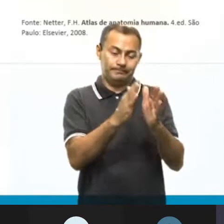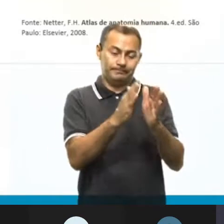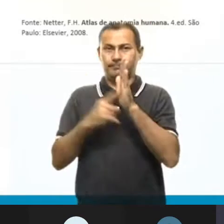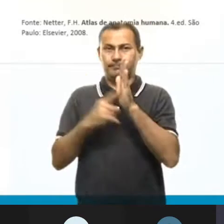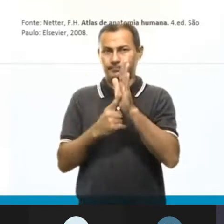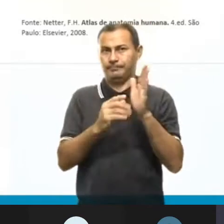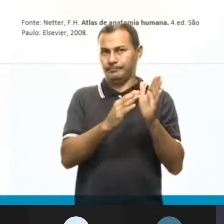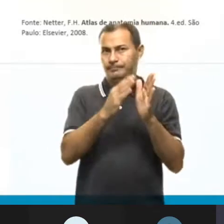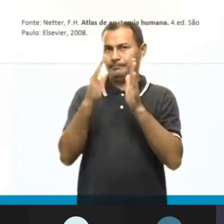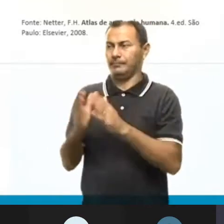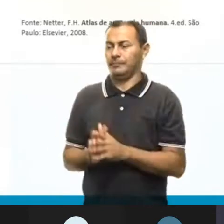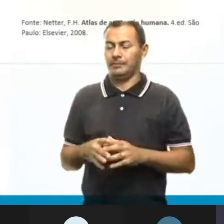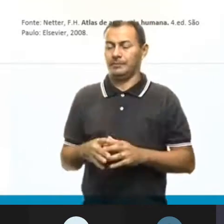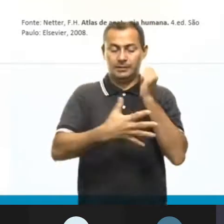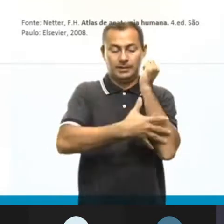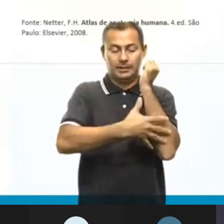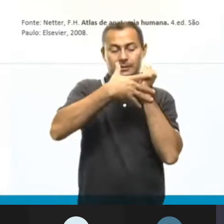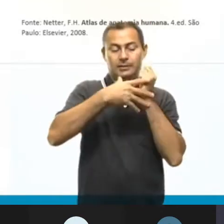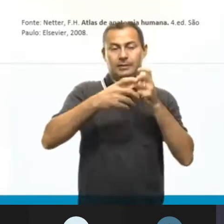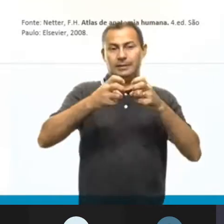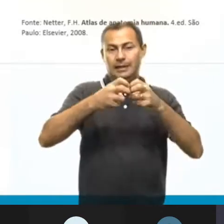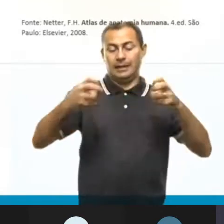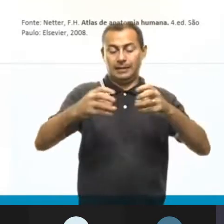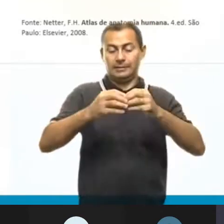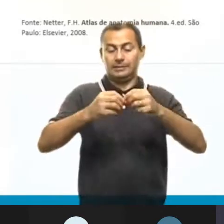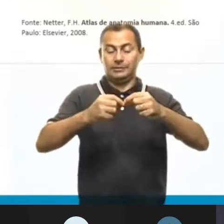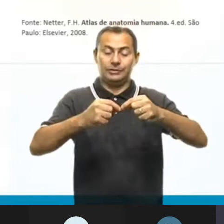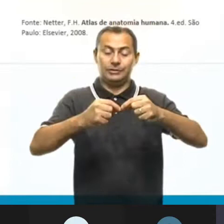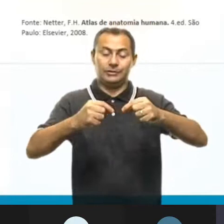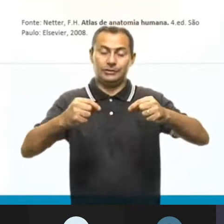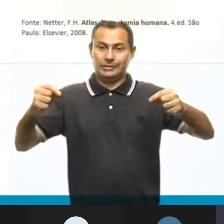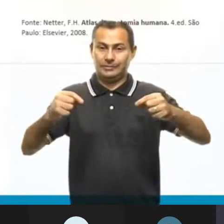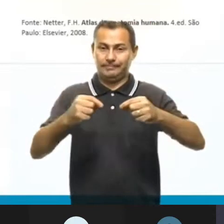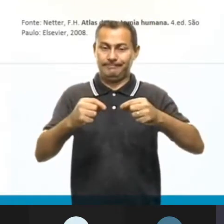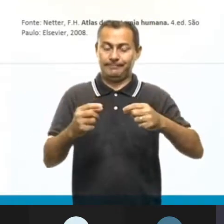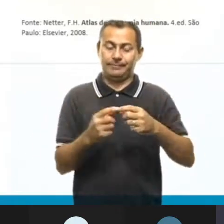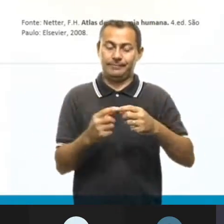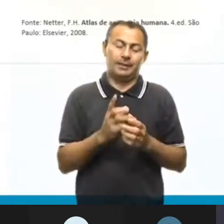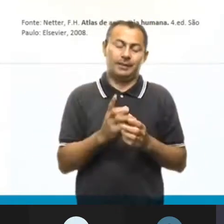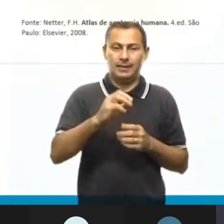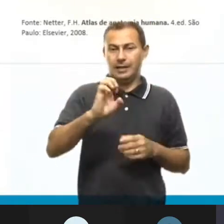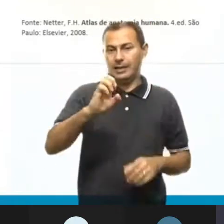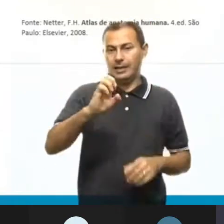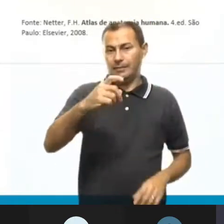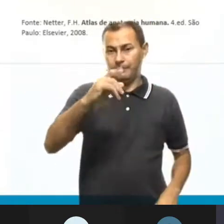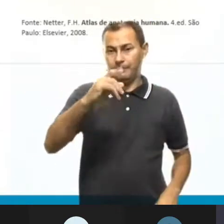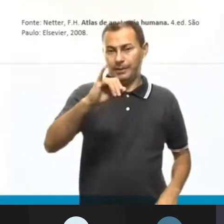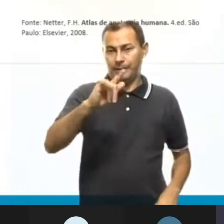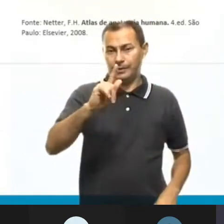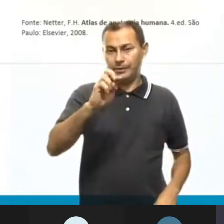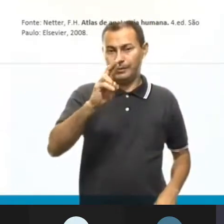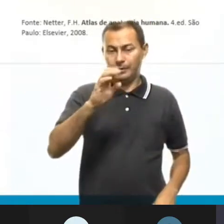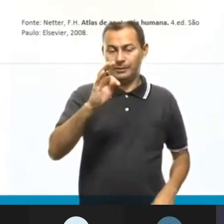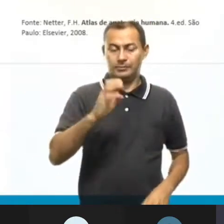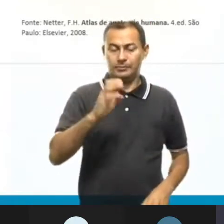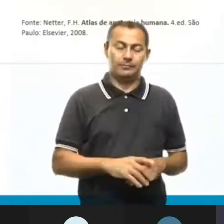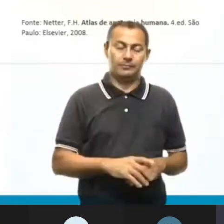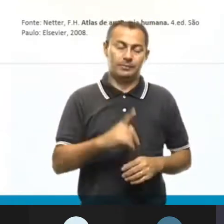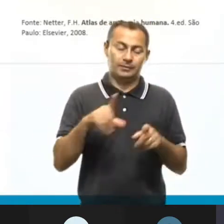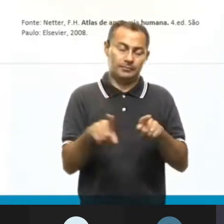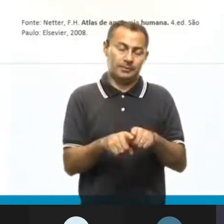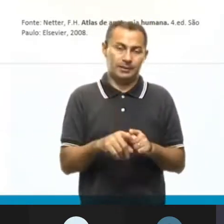uma lâmina, né, de tecido elástico, tá? E essa epiglote, ela é extremamente importante, porque aqui a